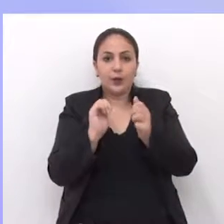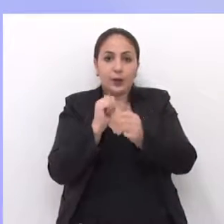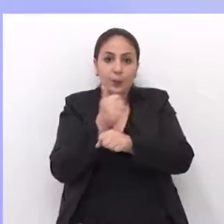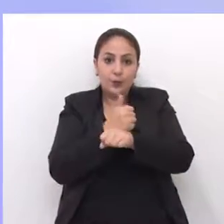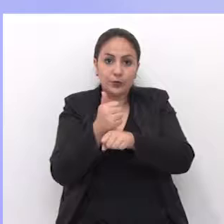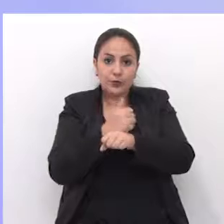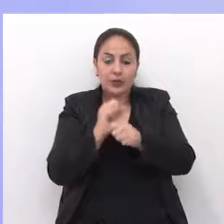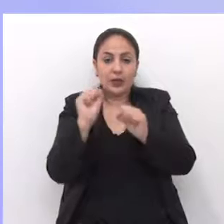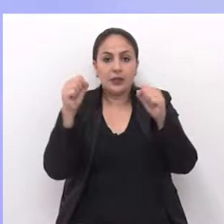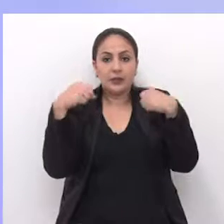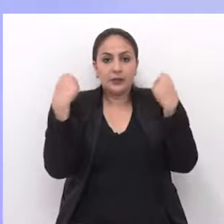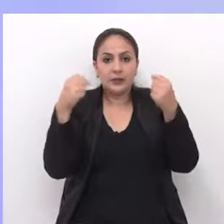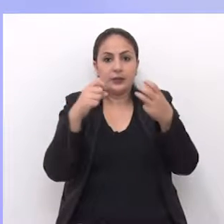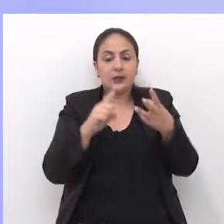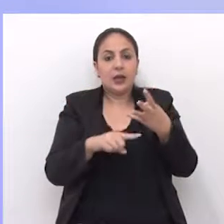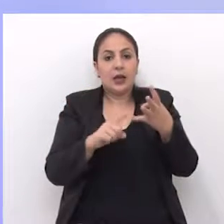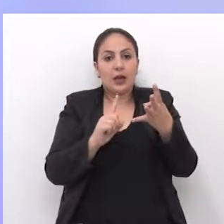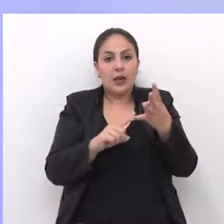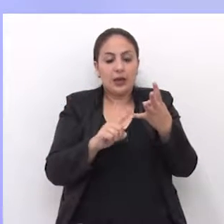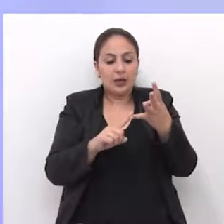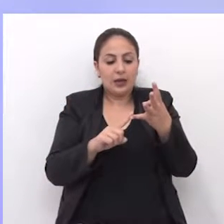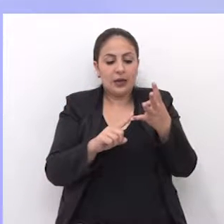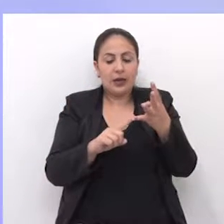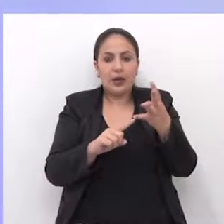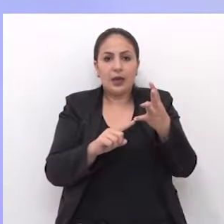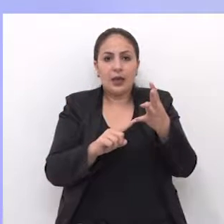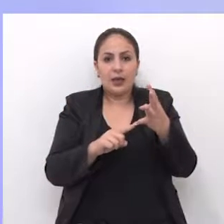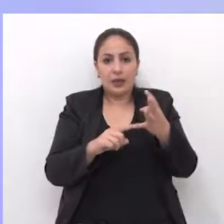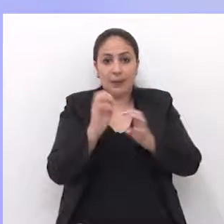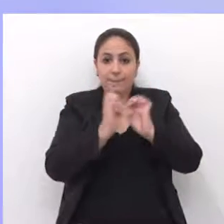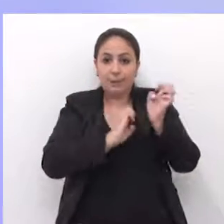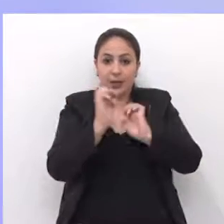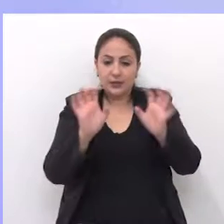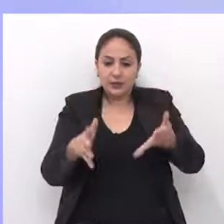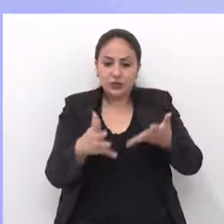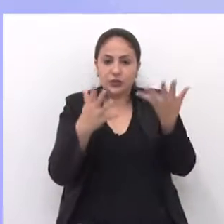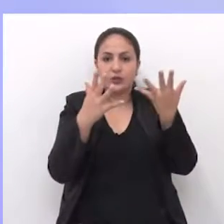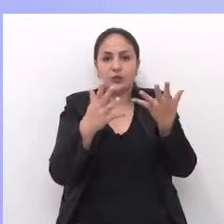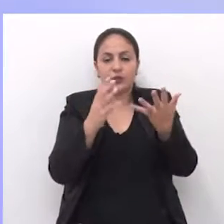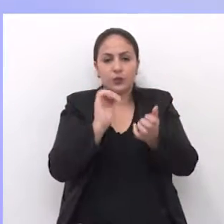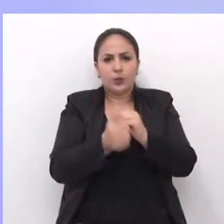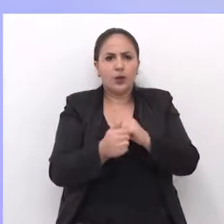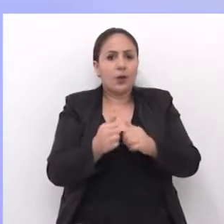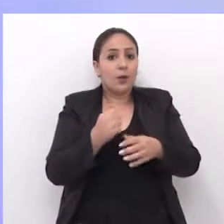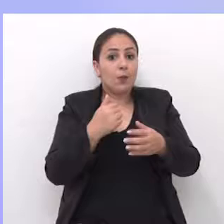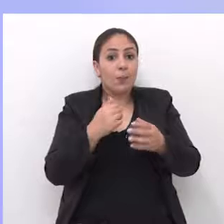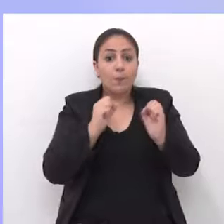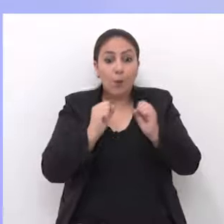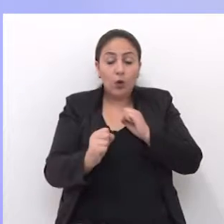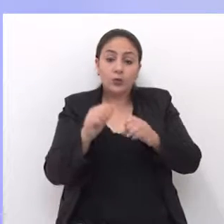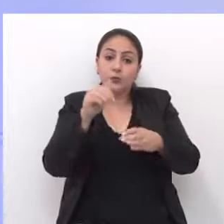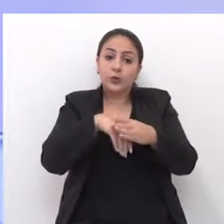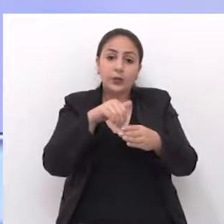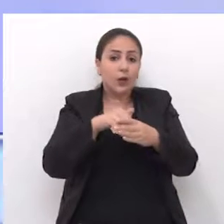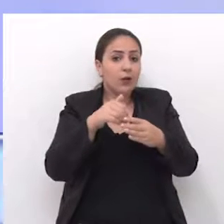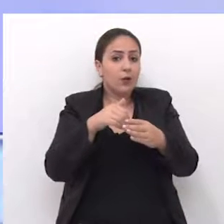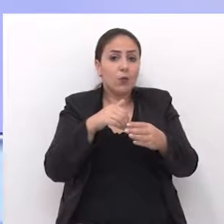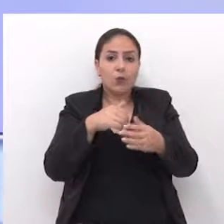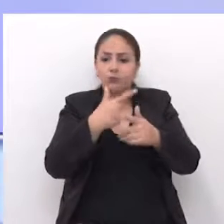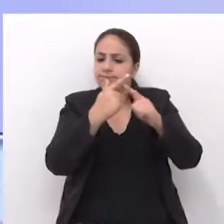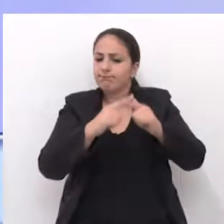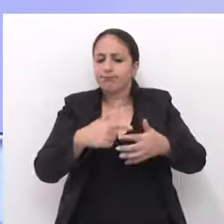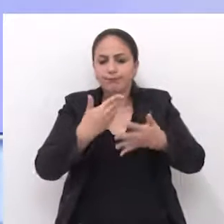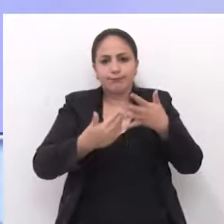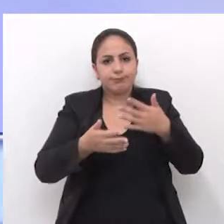empresa incentivadora do esporte. Qualquer pessoa pode votar quantas vezes quiser no candidato de sua preferência.